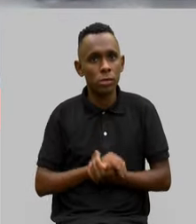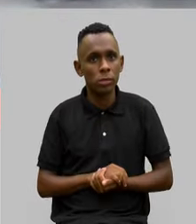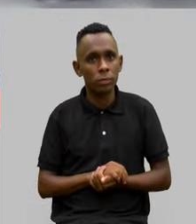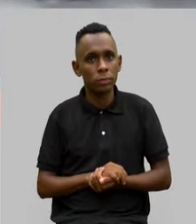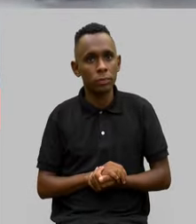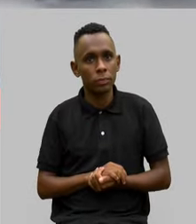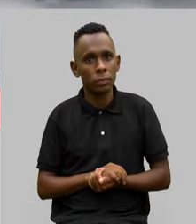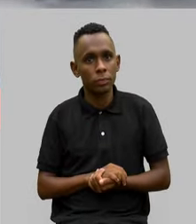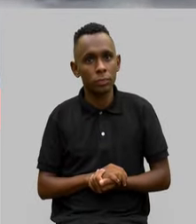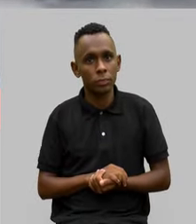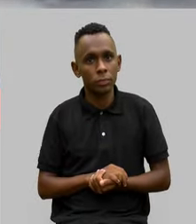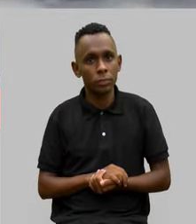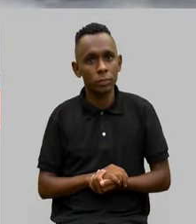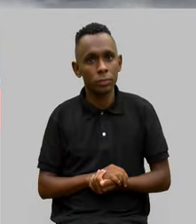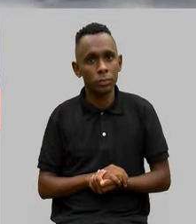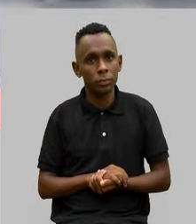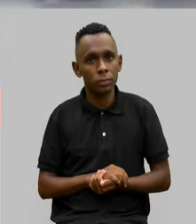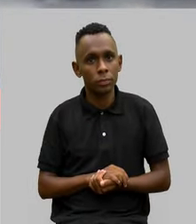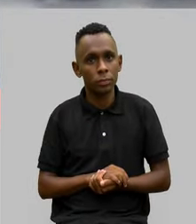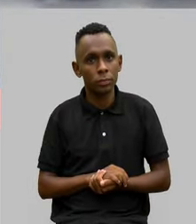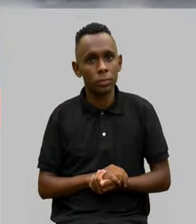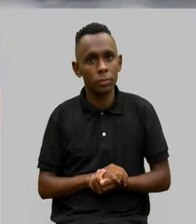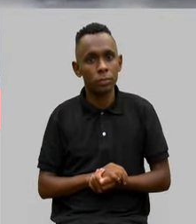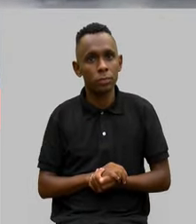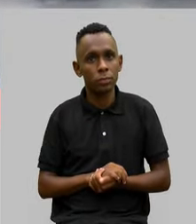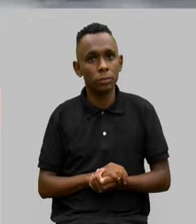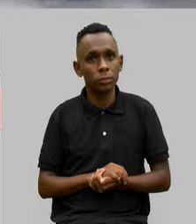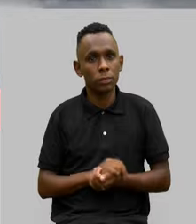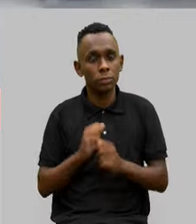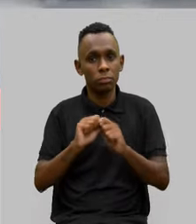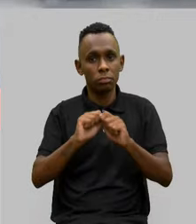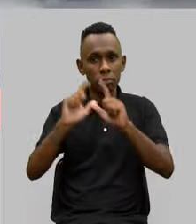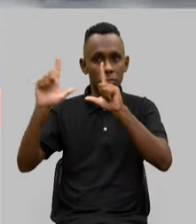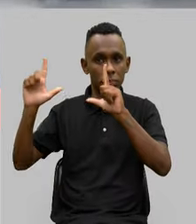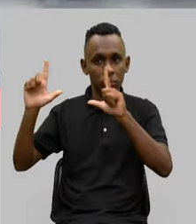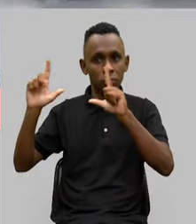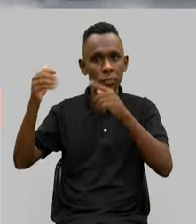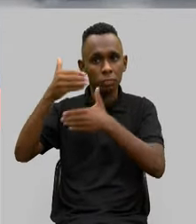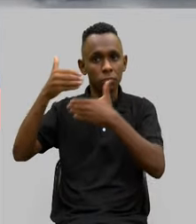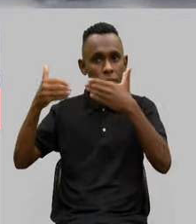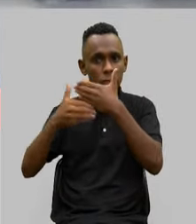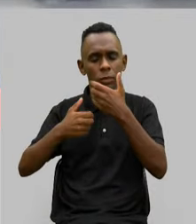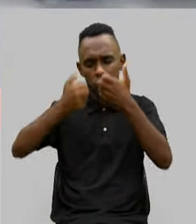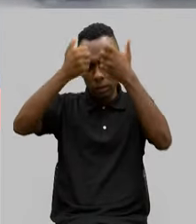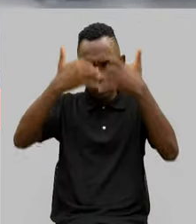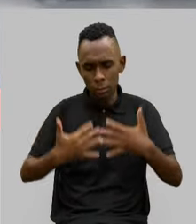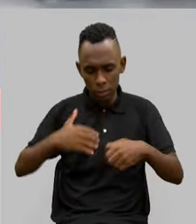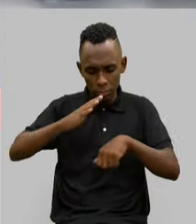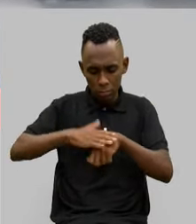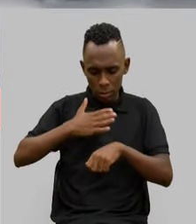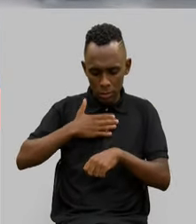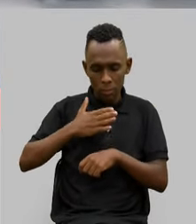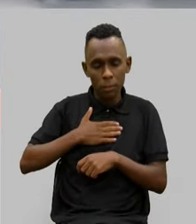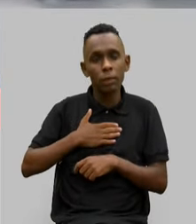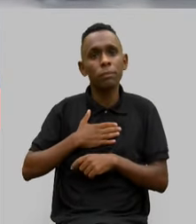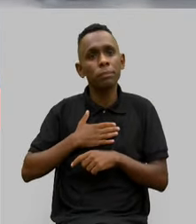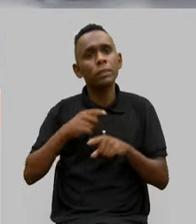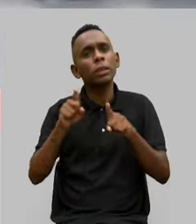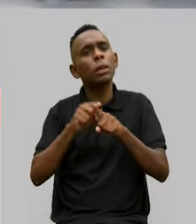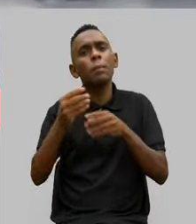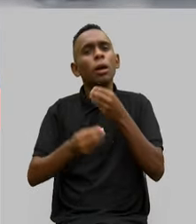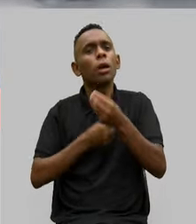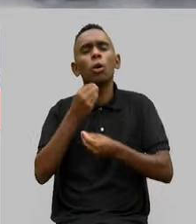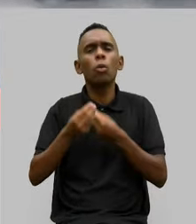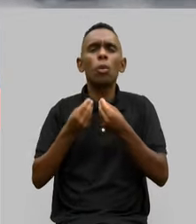tá a que ainda não Colocaram minha apresentação Ok então vou falando um pouquinho de mim aqui e também um pouquinho da como que eu cheguei na